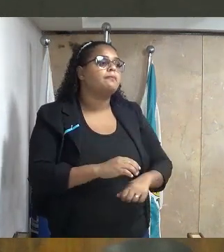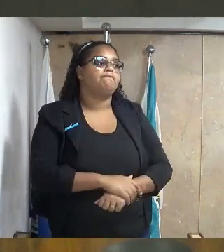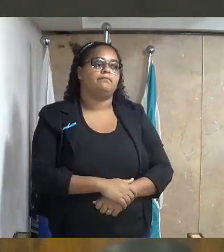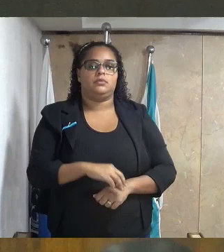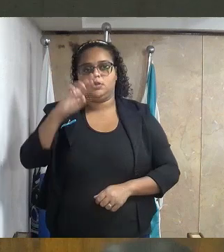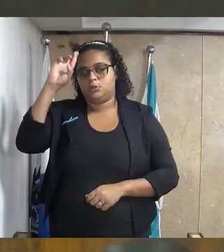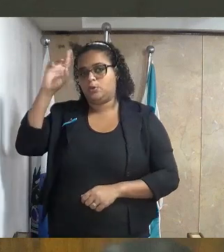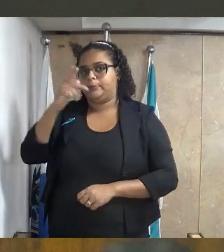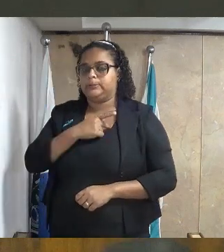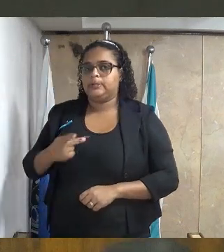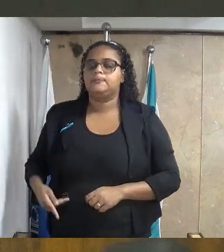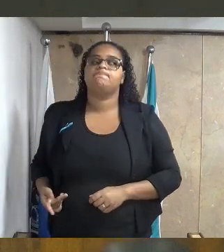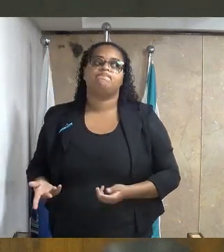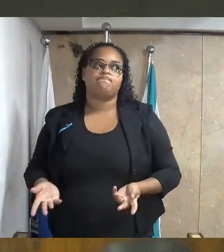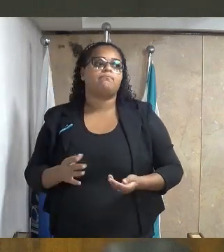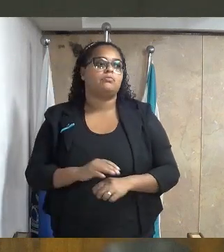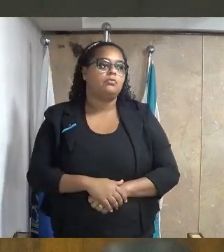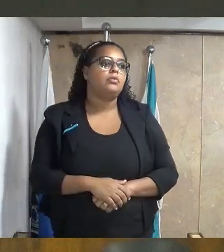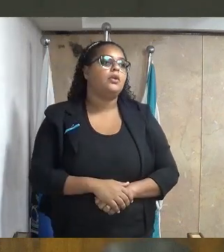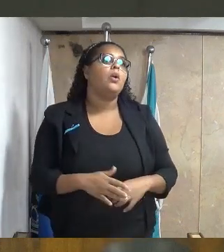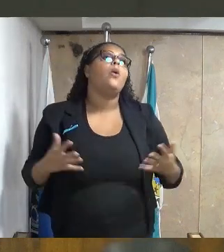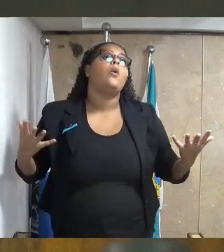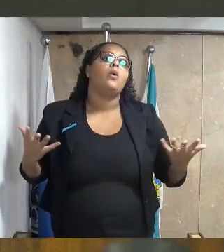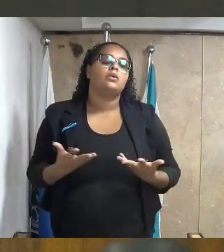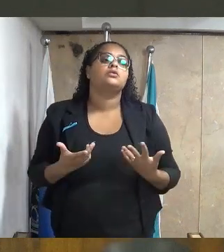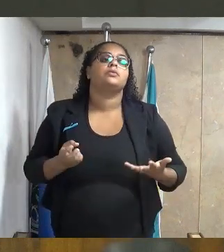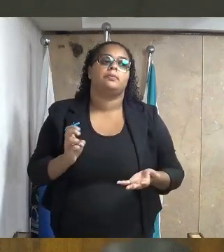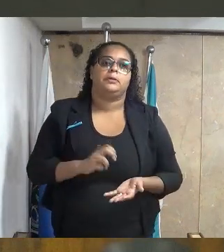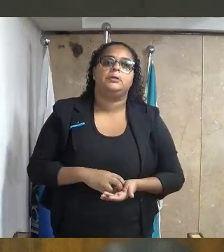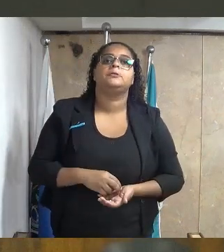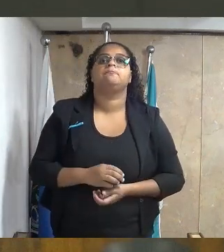Senhor presidente, veio a esta tribuna hoje pela manhã